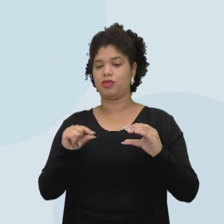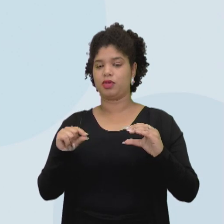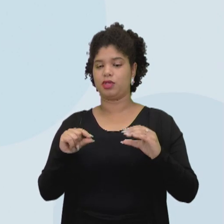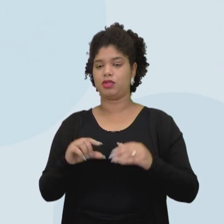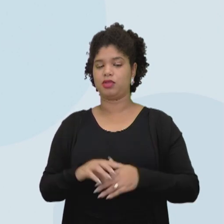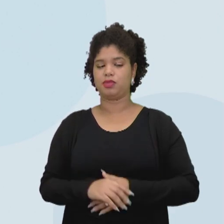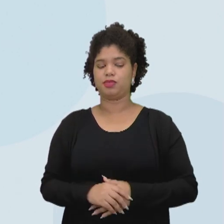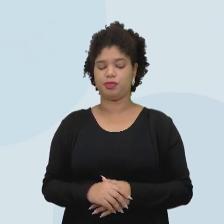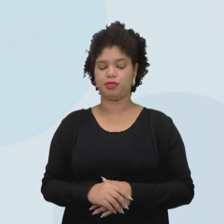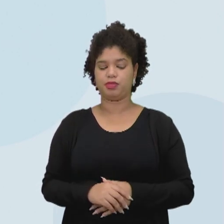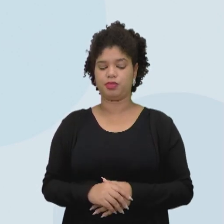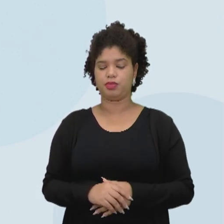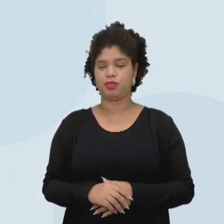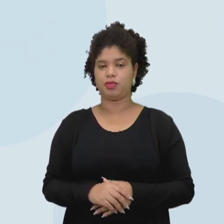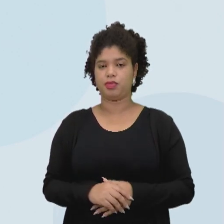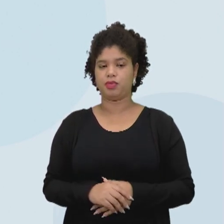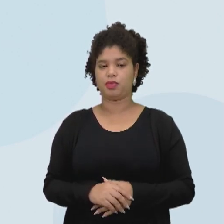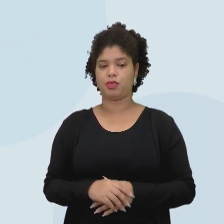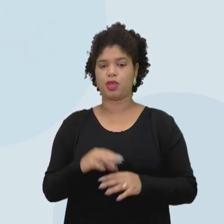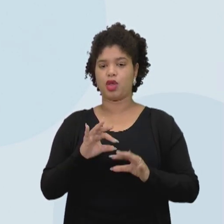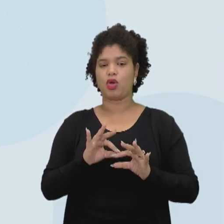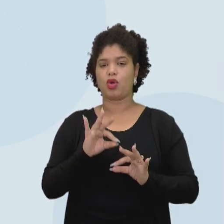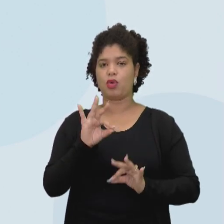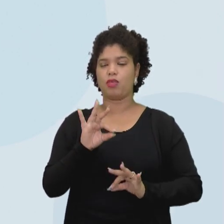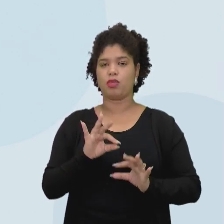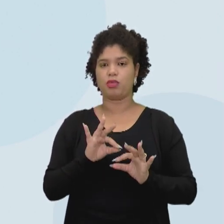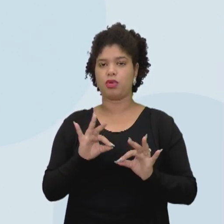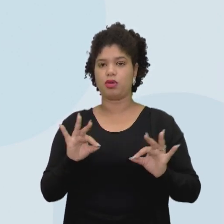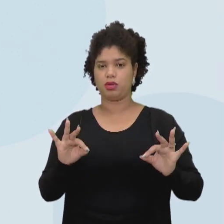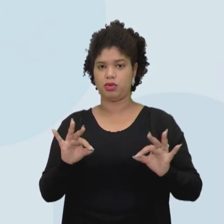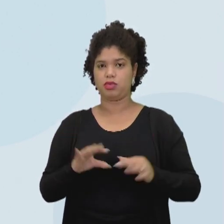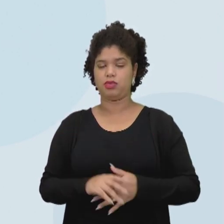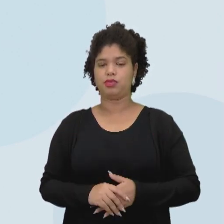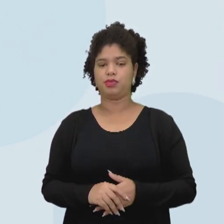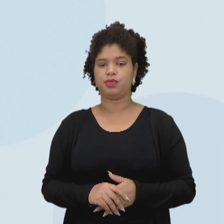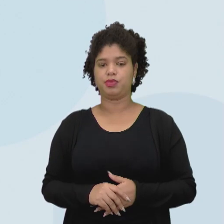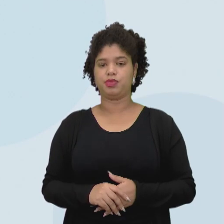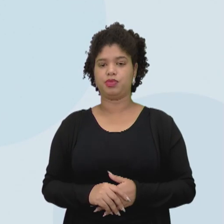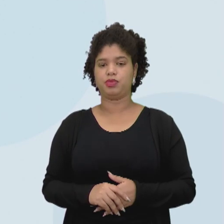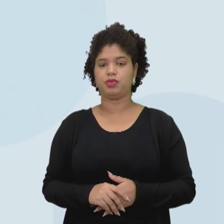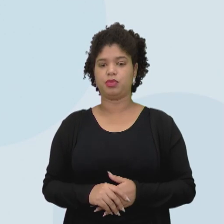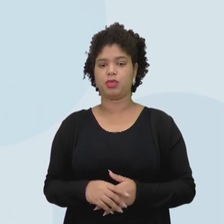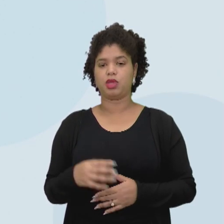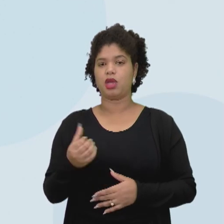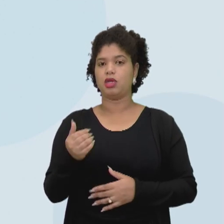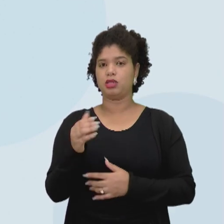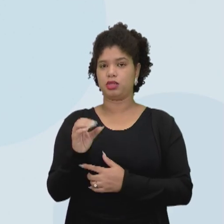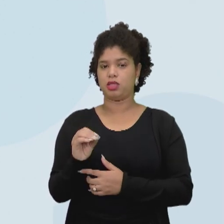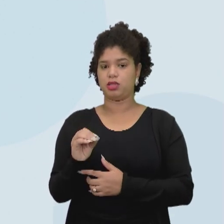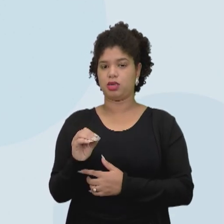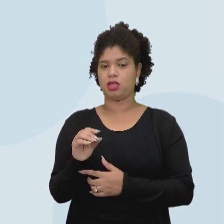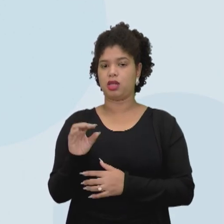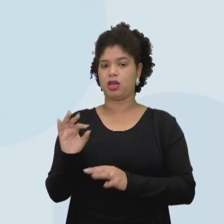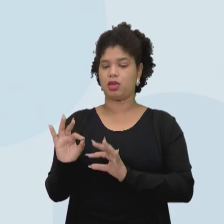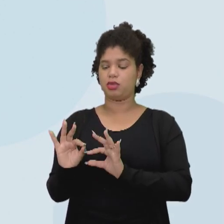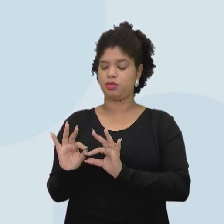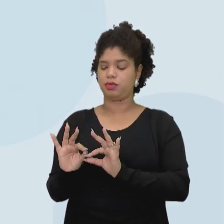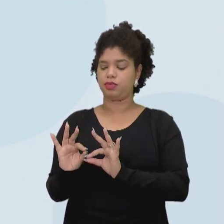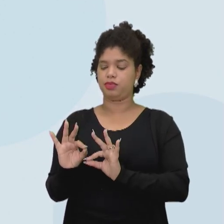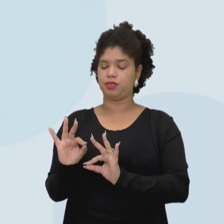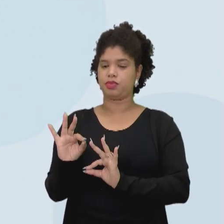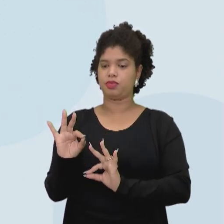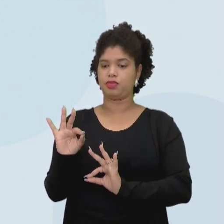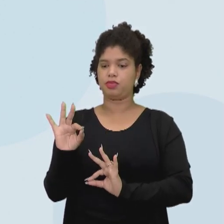E qual o seu comprimento? O raio eu vou responder junto com vocês, ó. Esse 60, que é essa distância daqui de cima até aqui